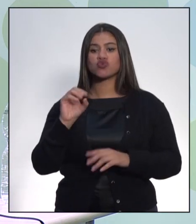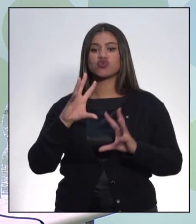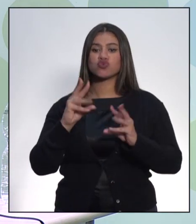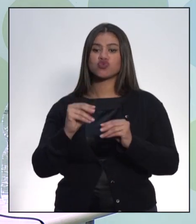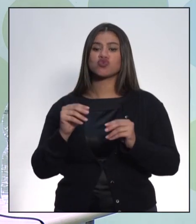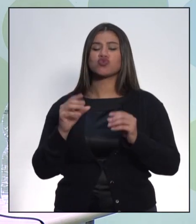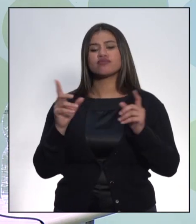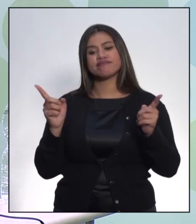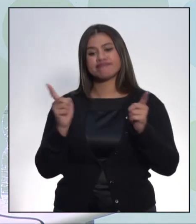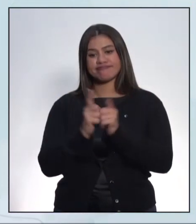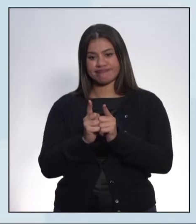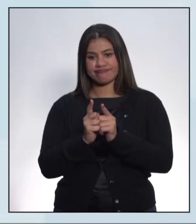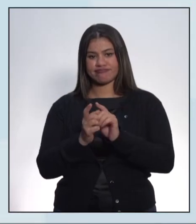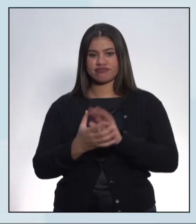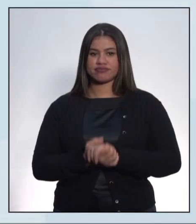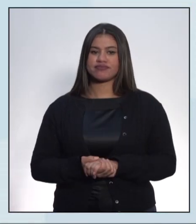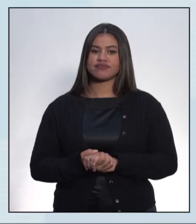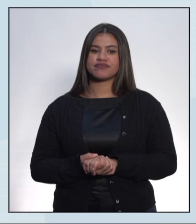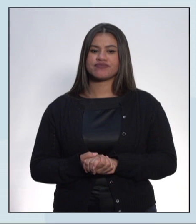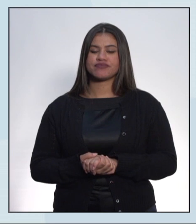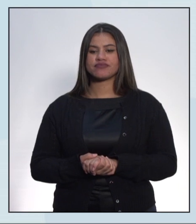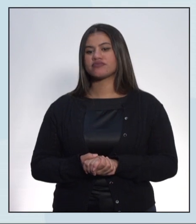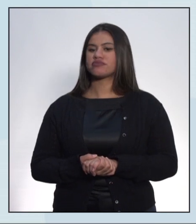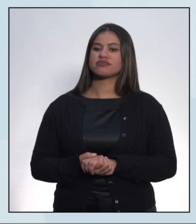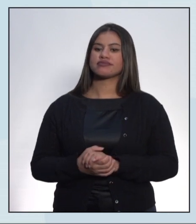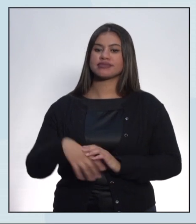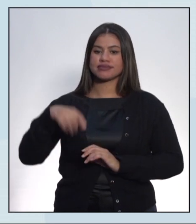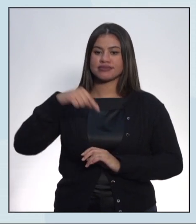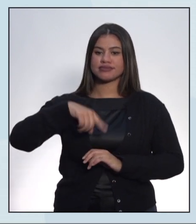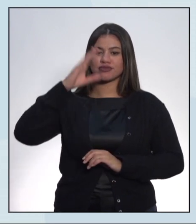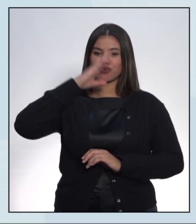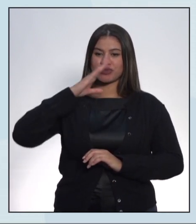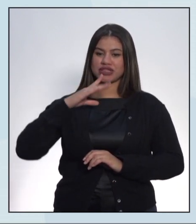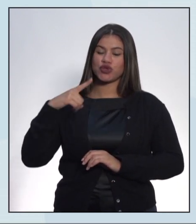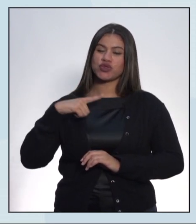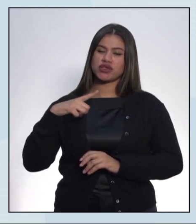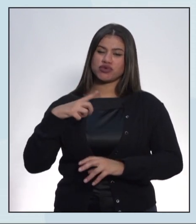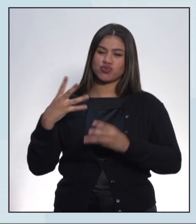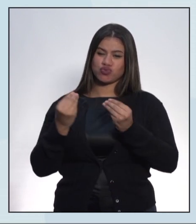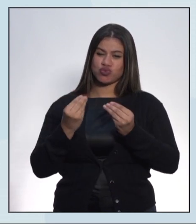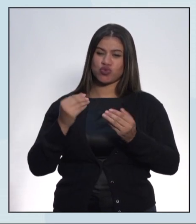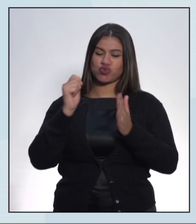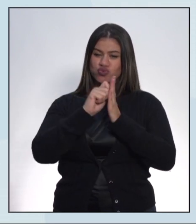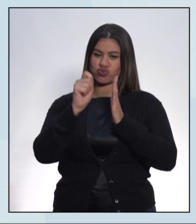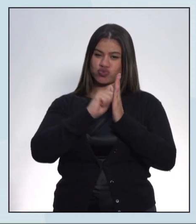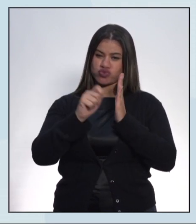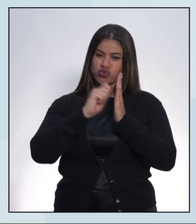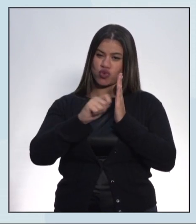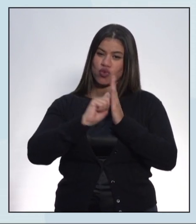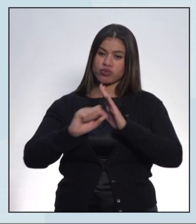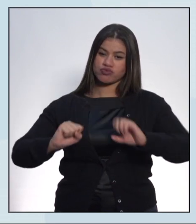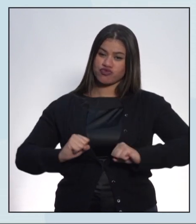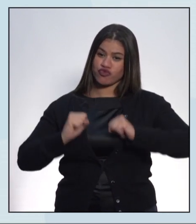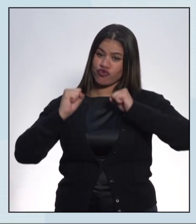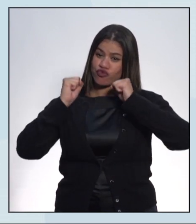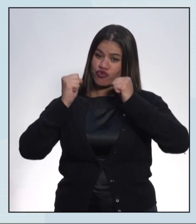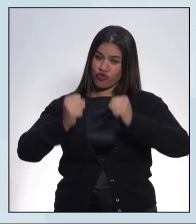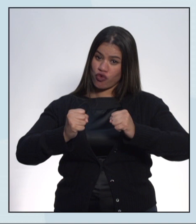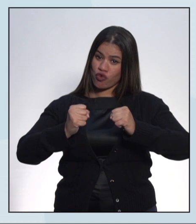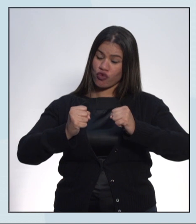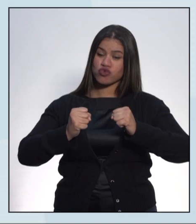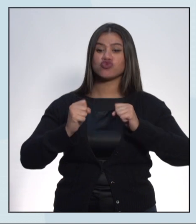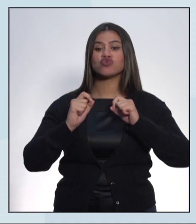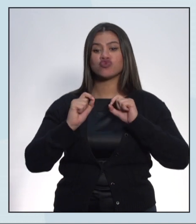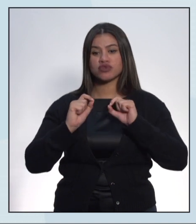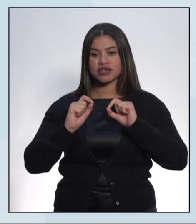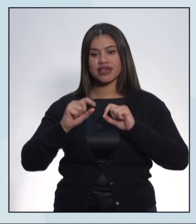tela, por favor. No Brasil, há muitos escritores que se dedicaram e se dedicam, né, se dedicaram a